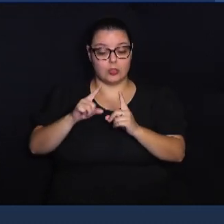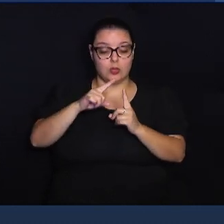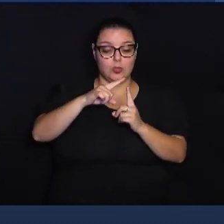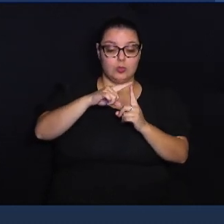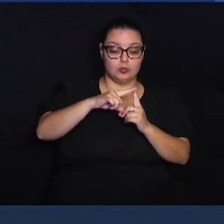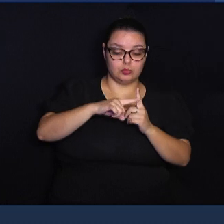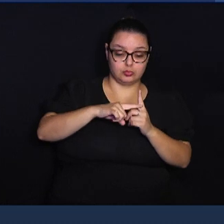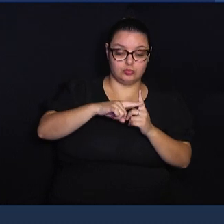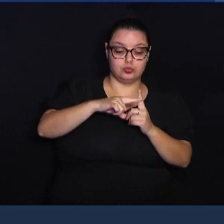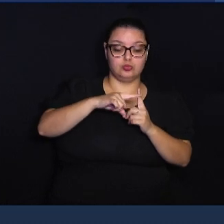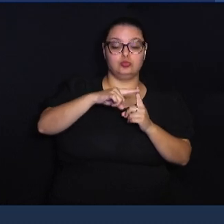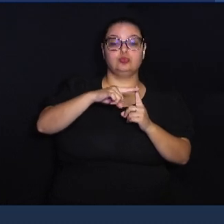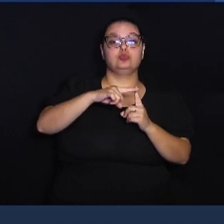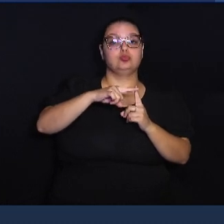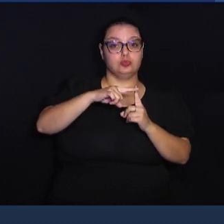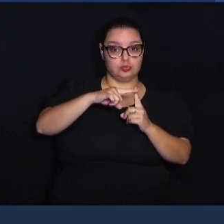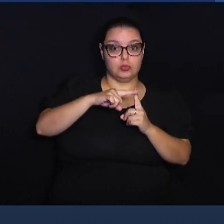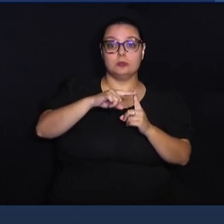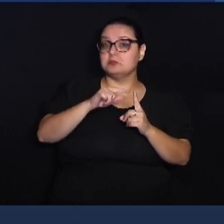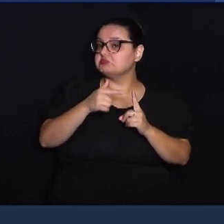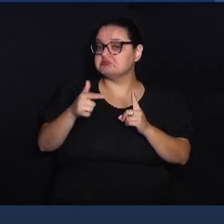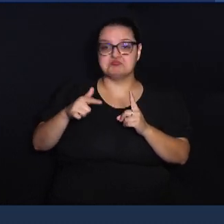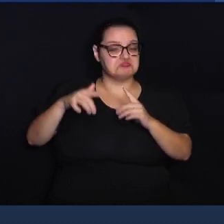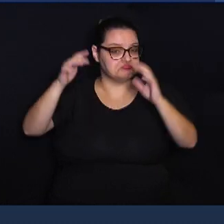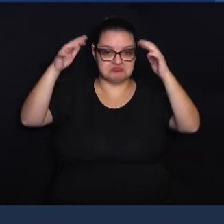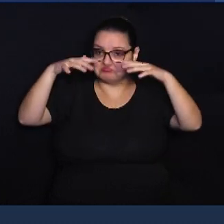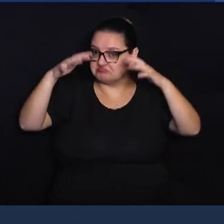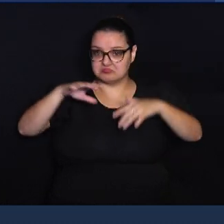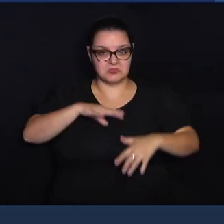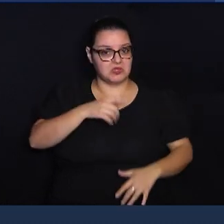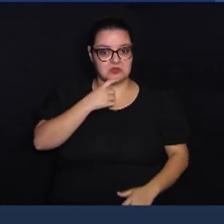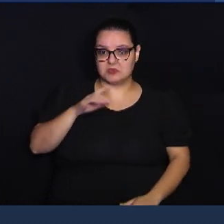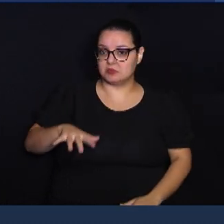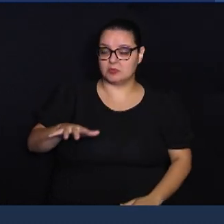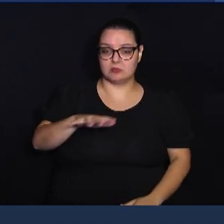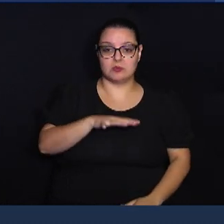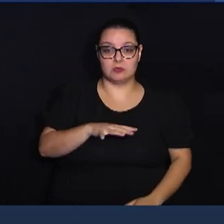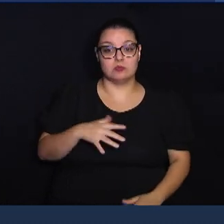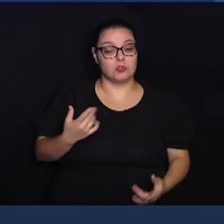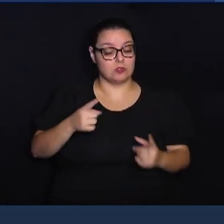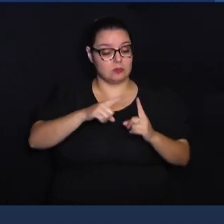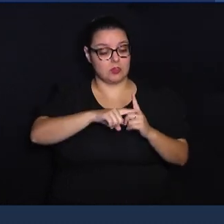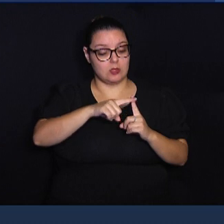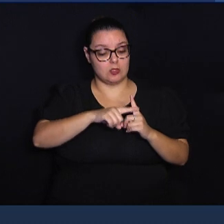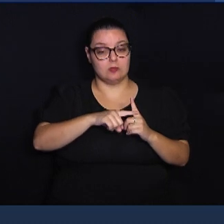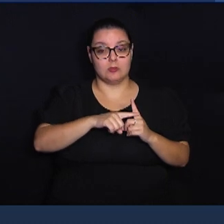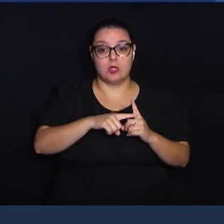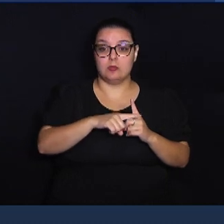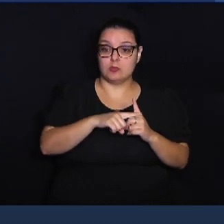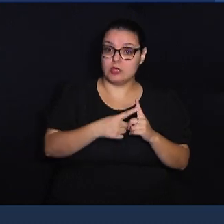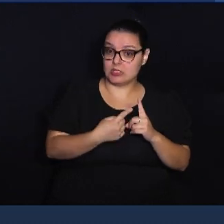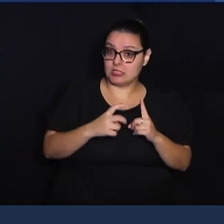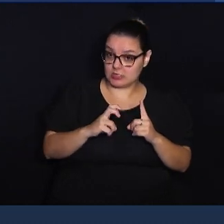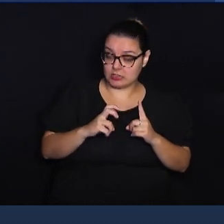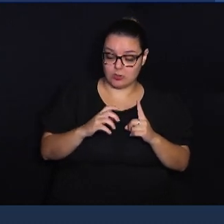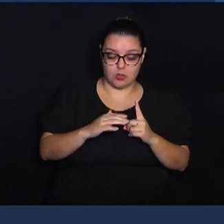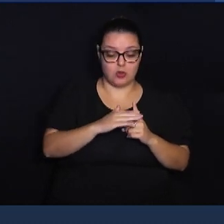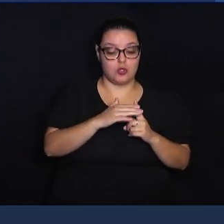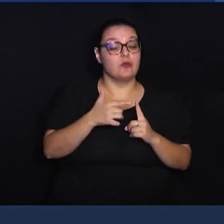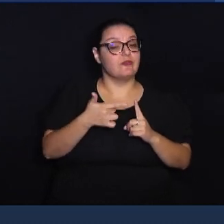a inflação gerava esse custo, porque na inflação, quem é mais jovem não se lembra do período que o Brasil vivia a hiperinflação,